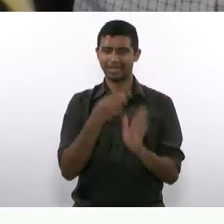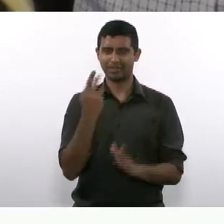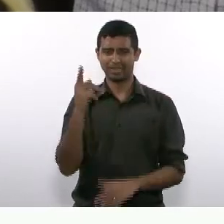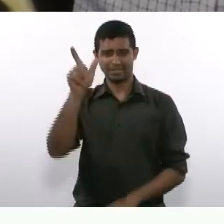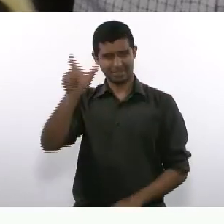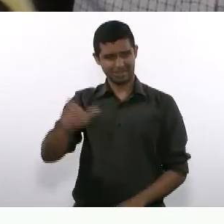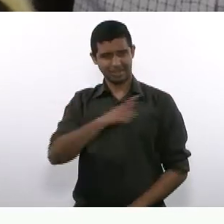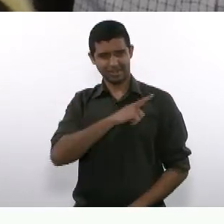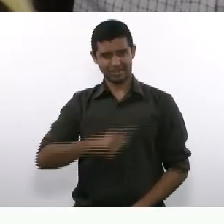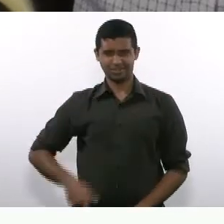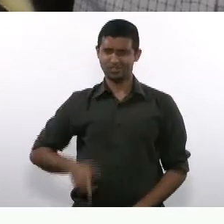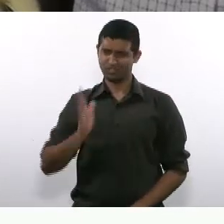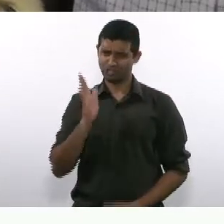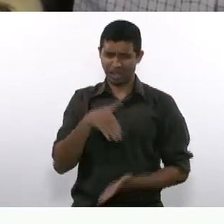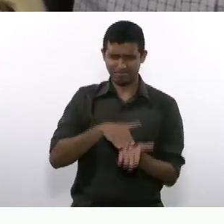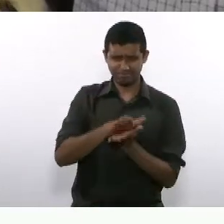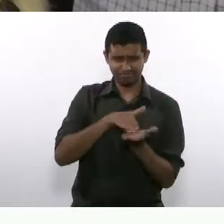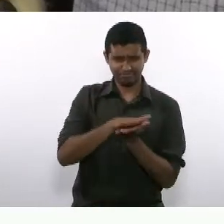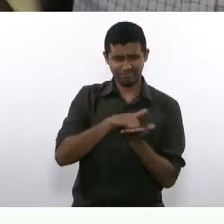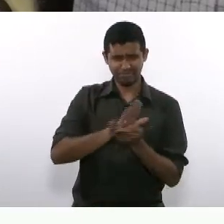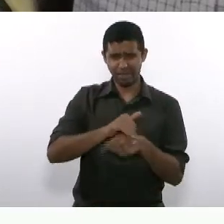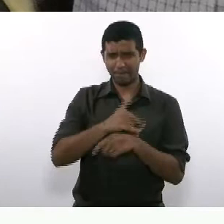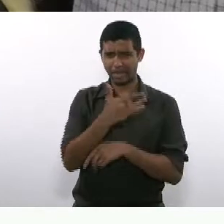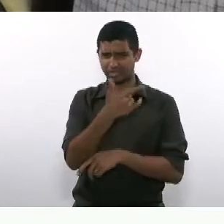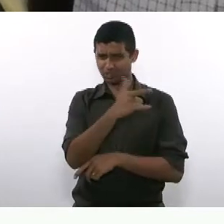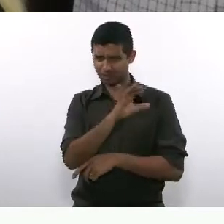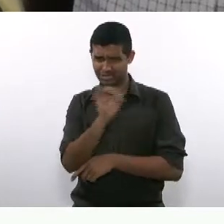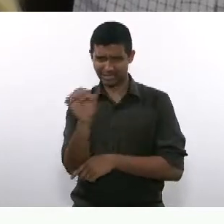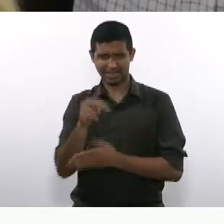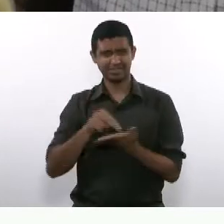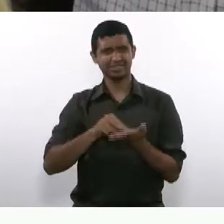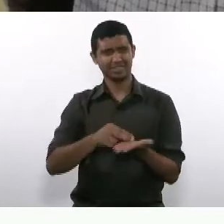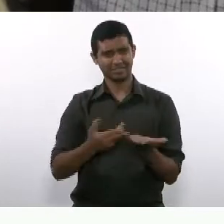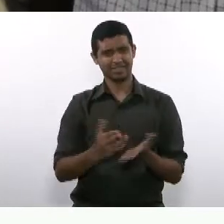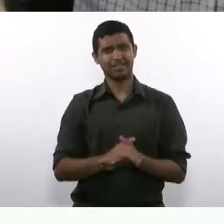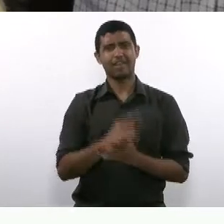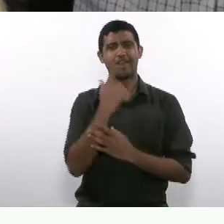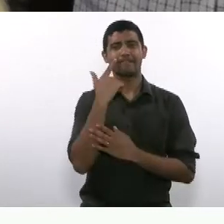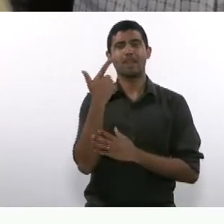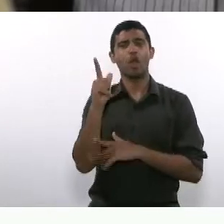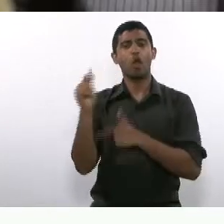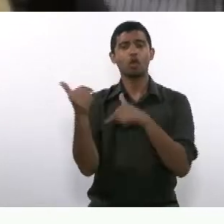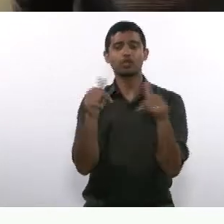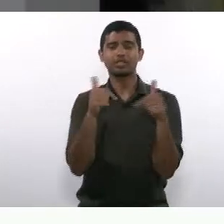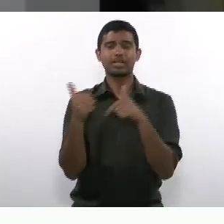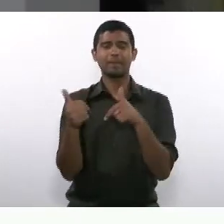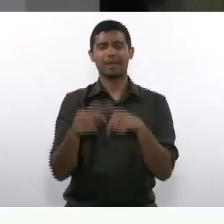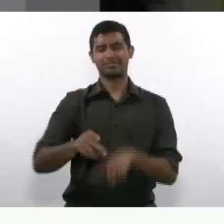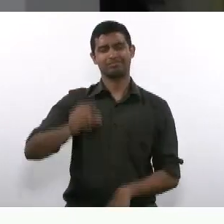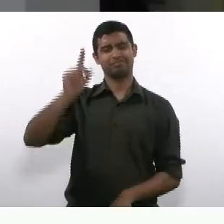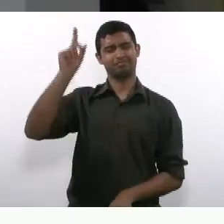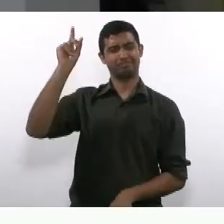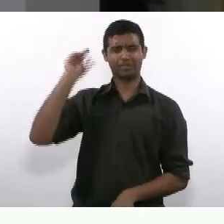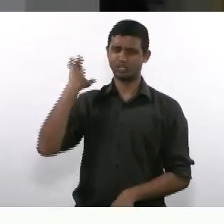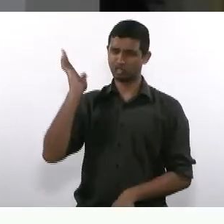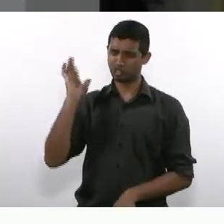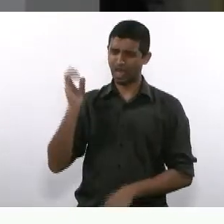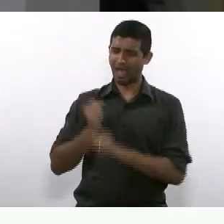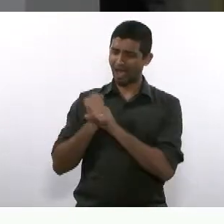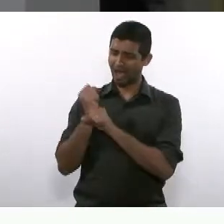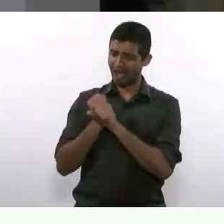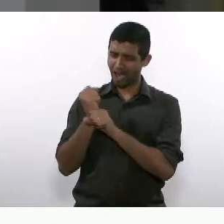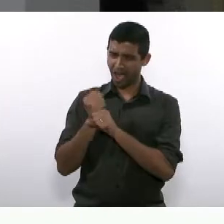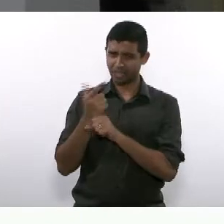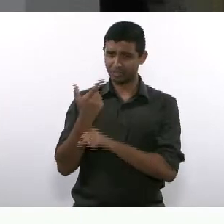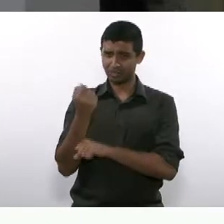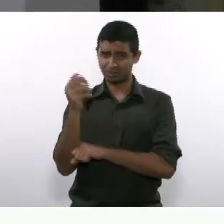A gente já emitiu mais de 200 cartas. Esse é um outro trabalho que era um gargalo antigo, que vinha sendo apresentado já há alguns anos, desde